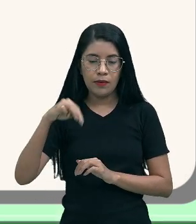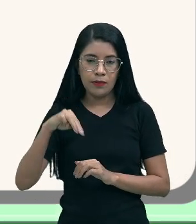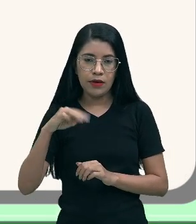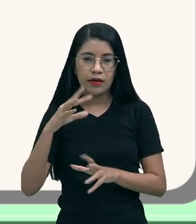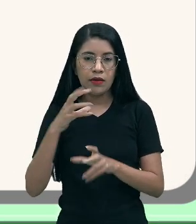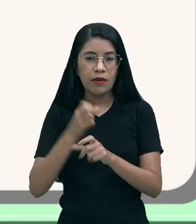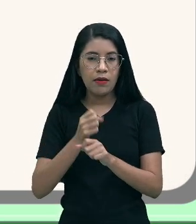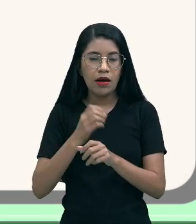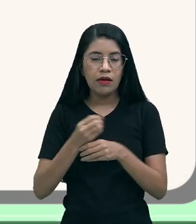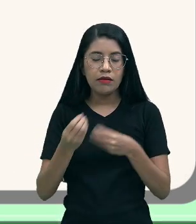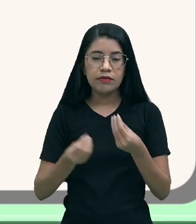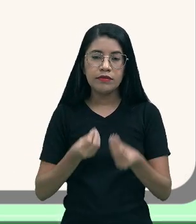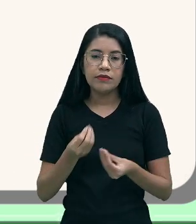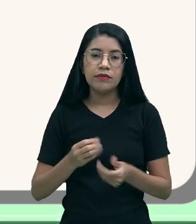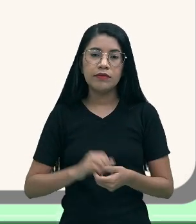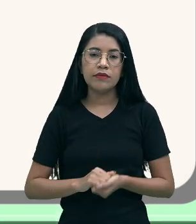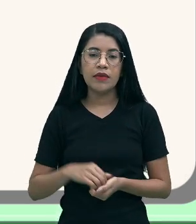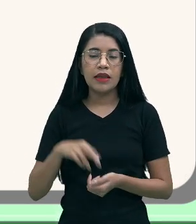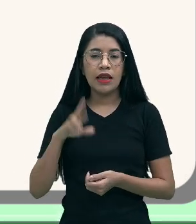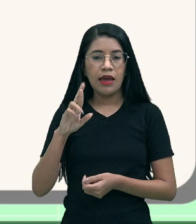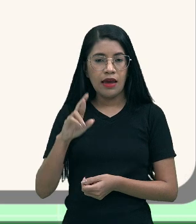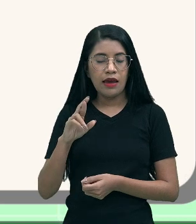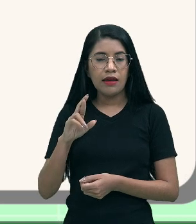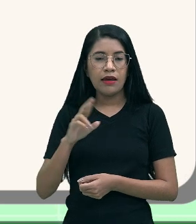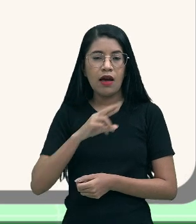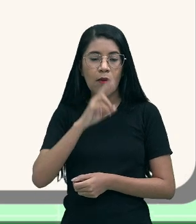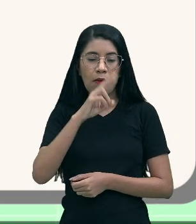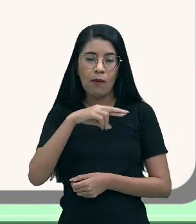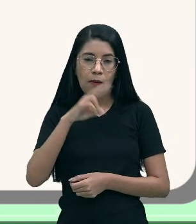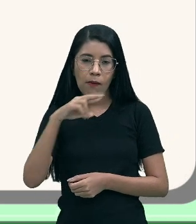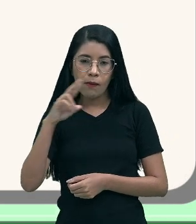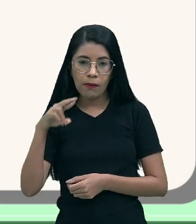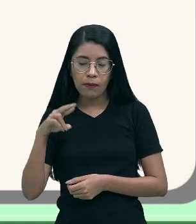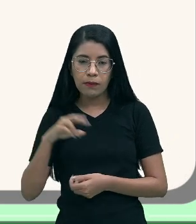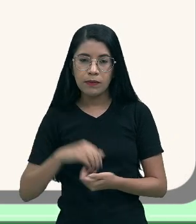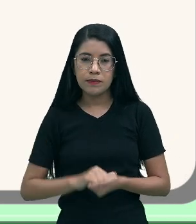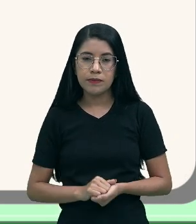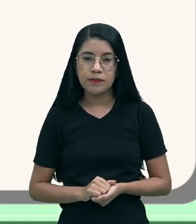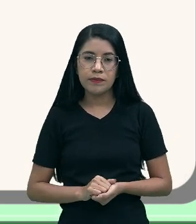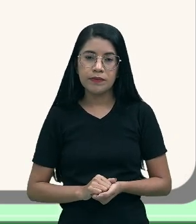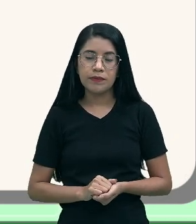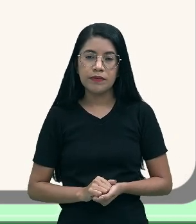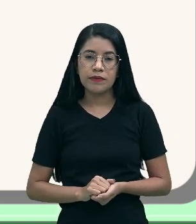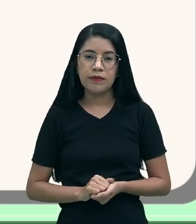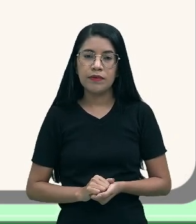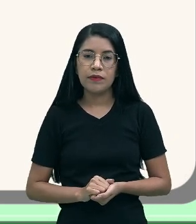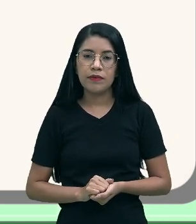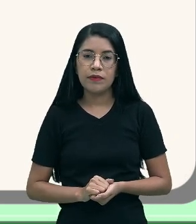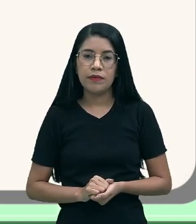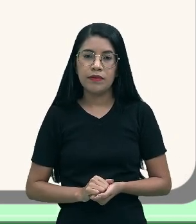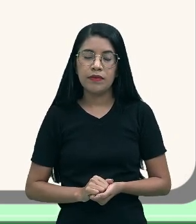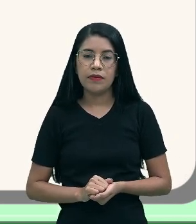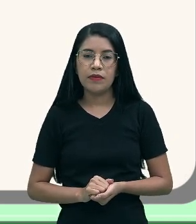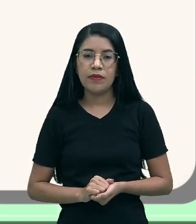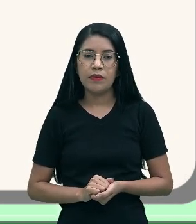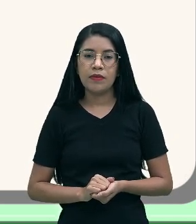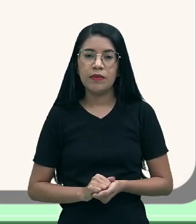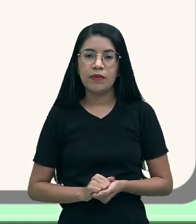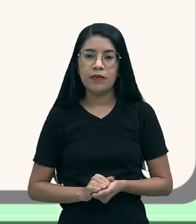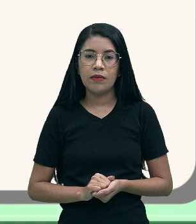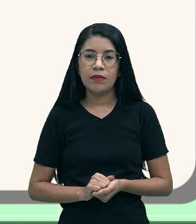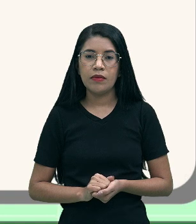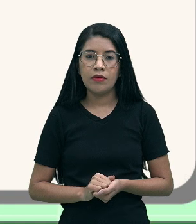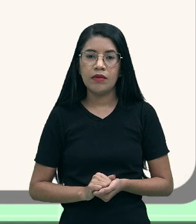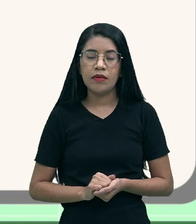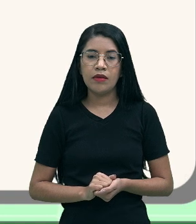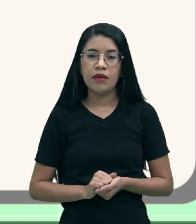olha só, pessoal, R é igual a uma constante, essa constante aqui é representada por uma letra